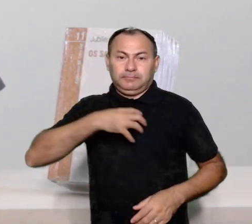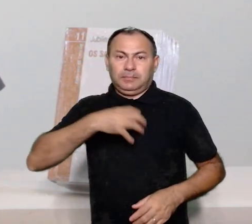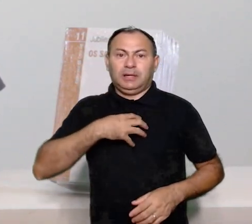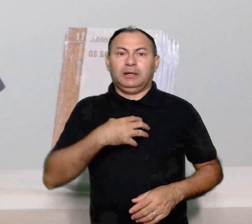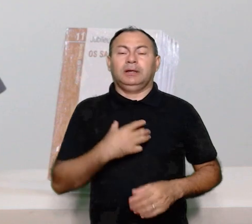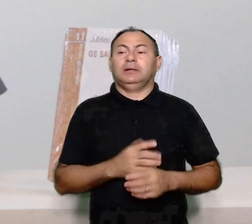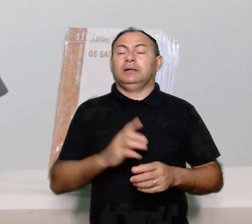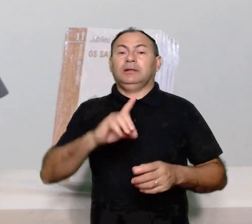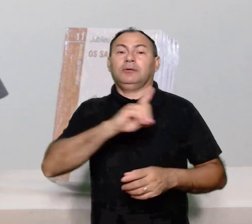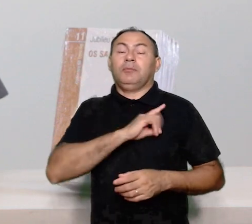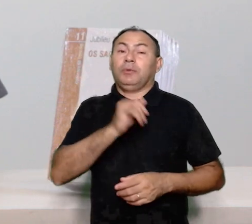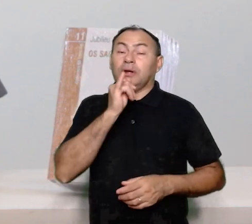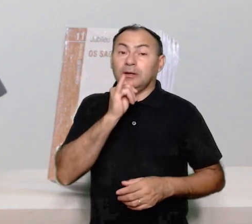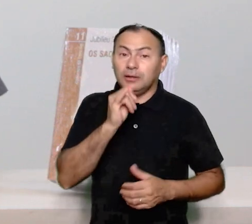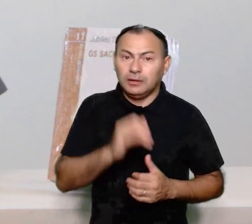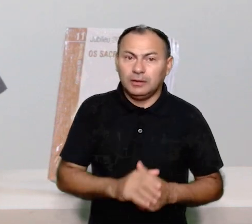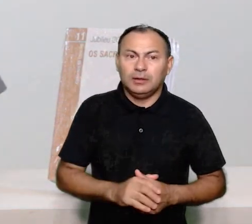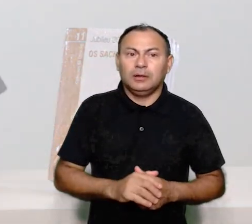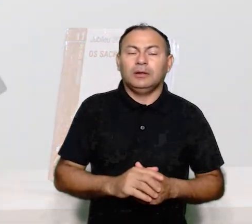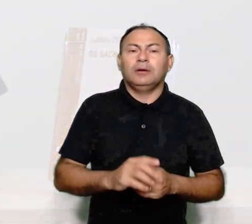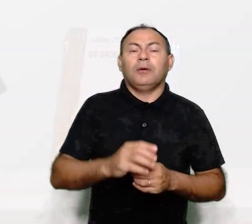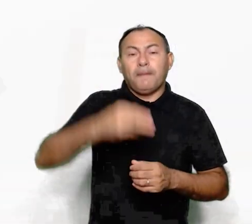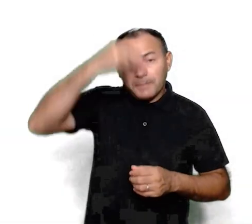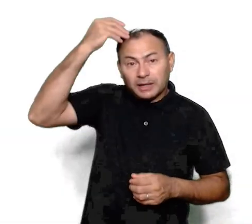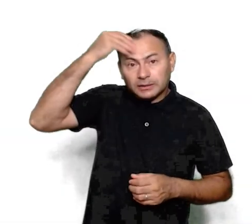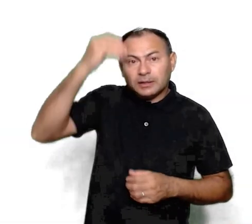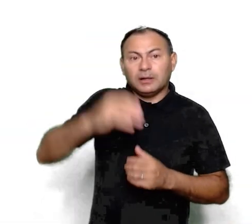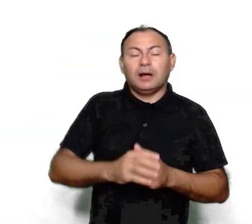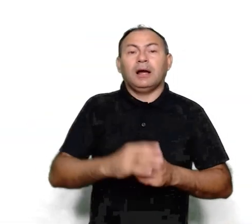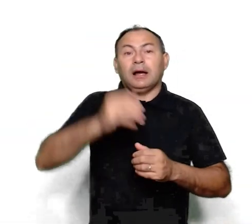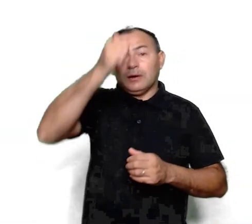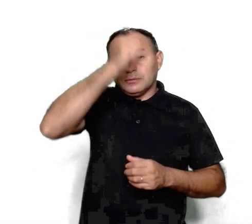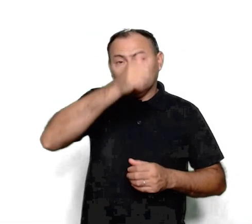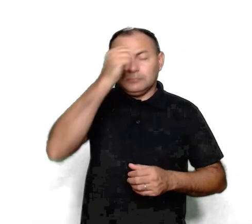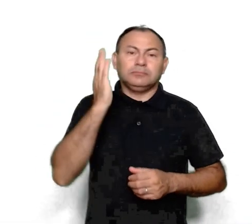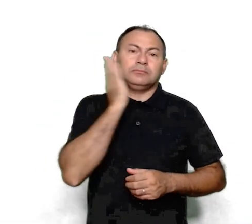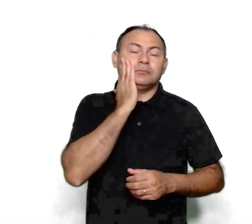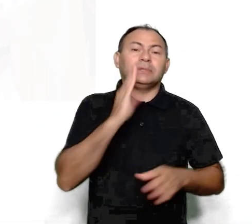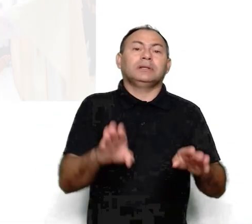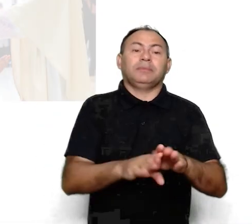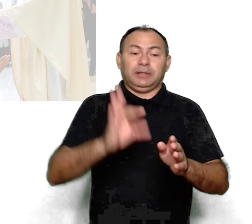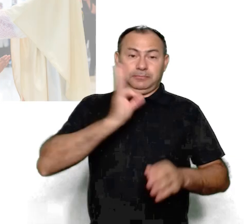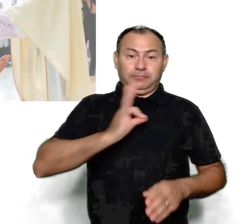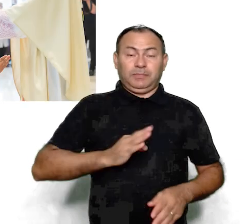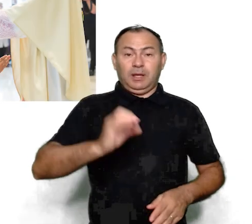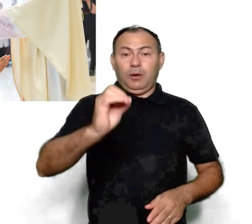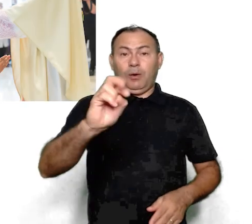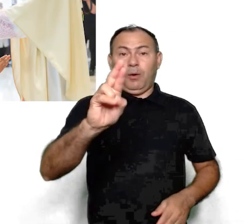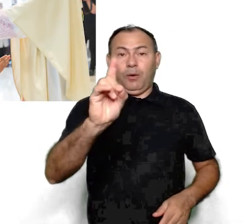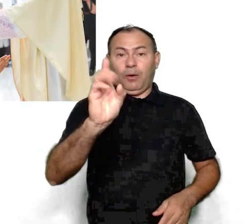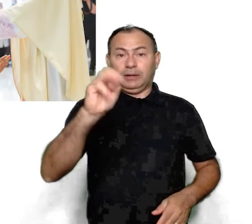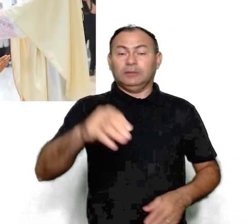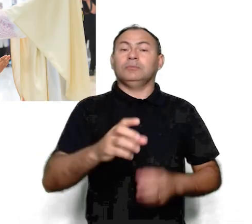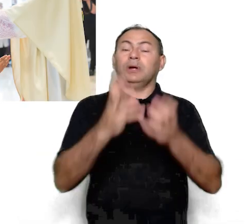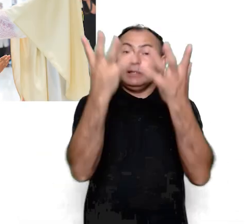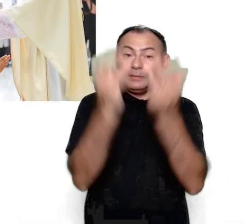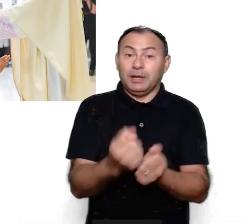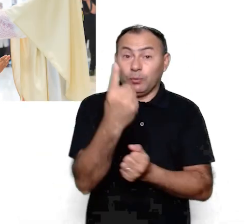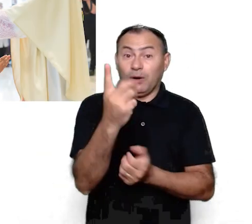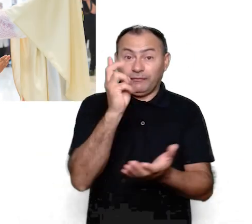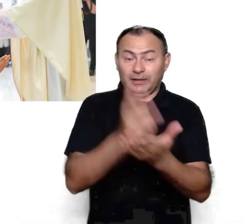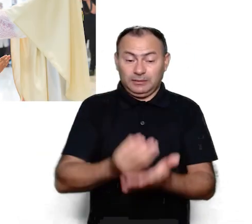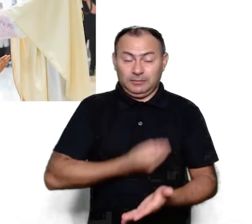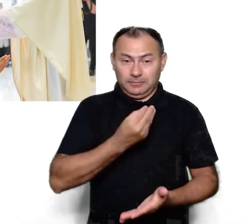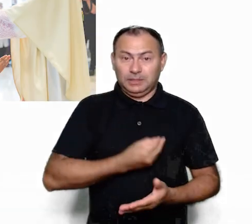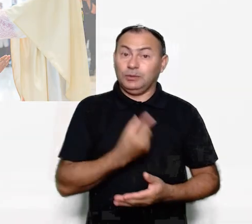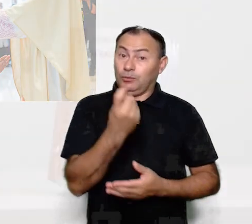caráter indelével. Por exemplo, o batismo, a confirmação e a ordem. E por isso nós podemos recebê-lo apenas uma vez na